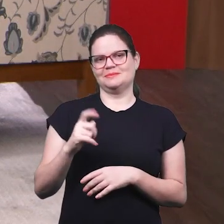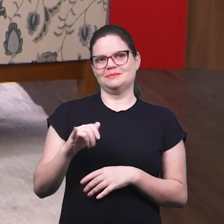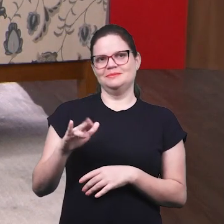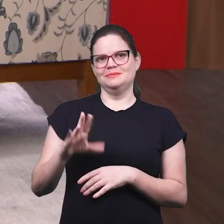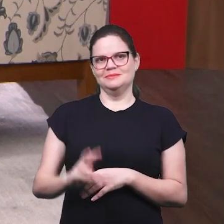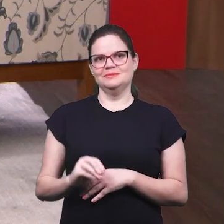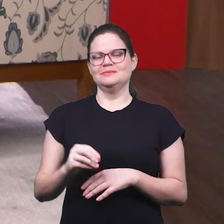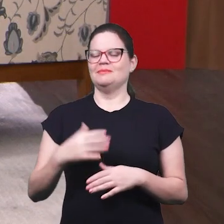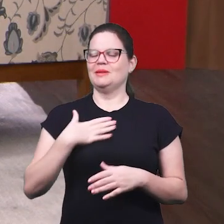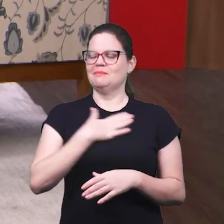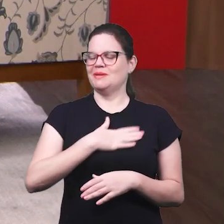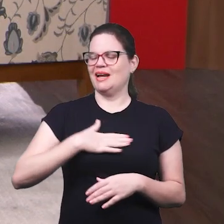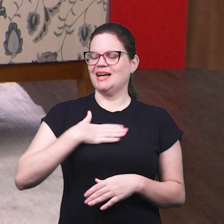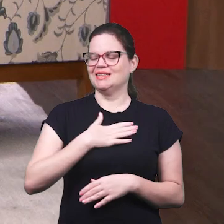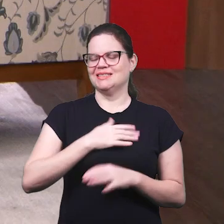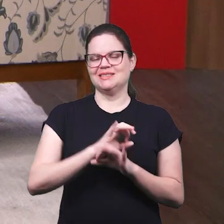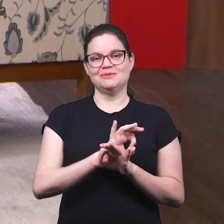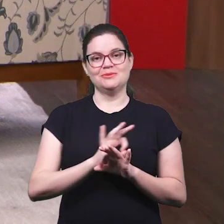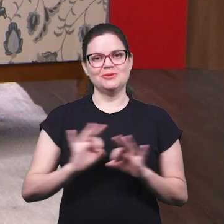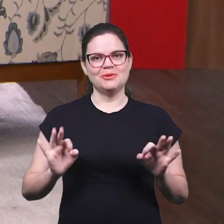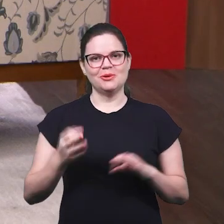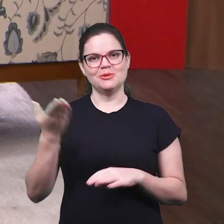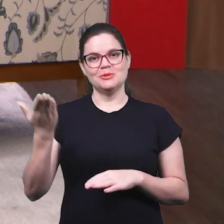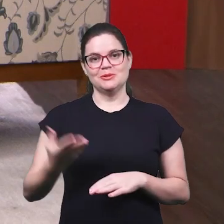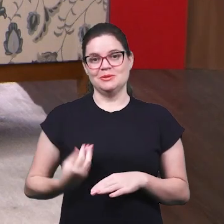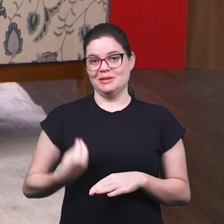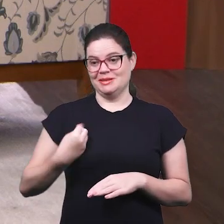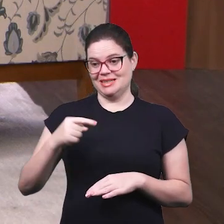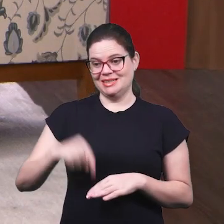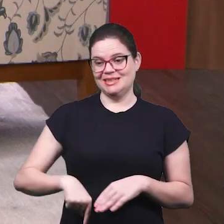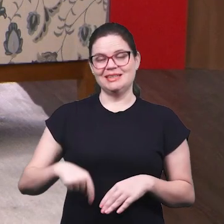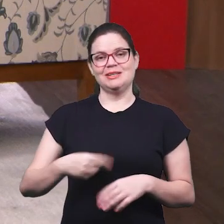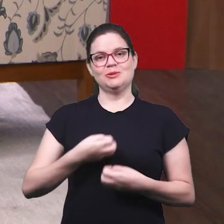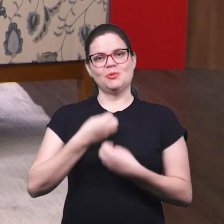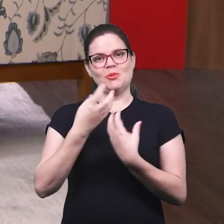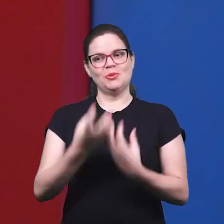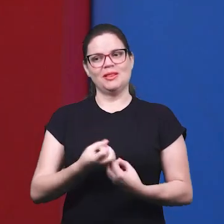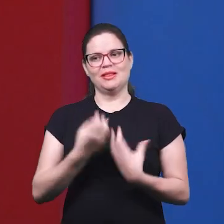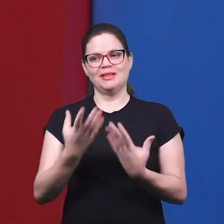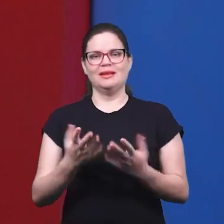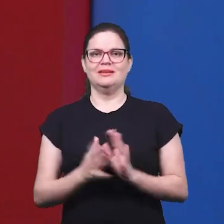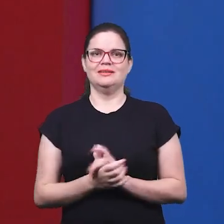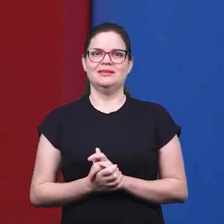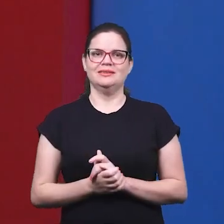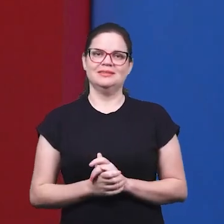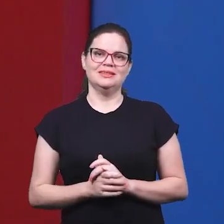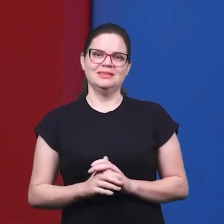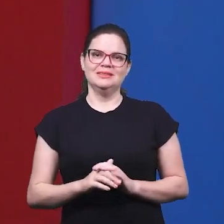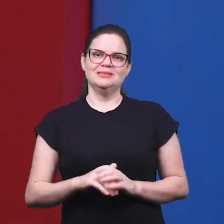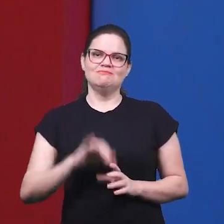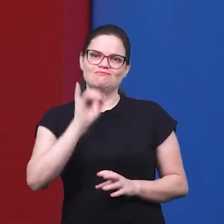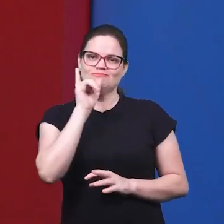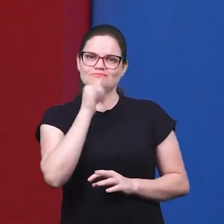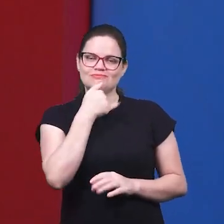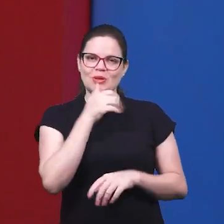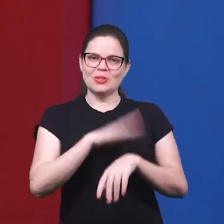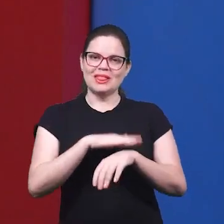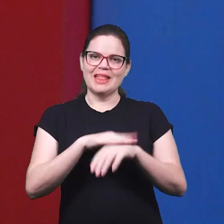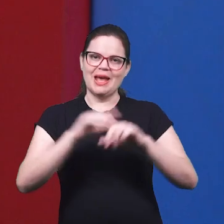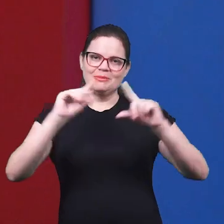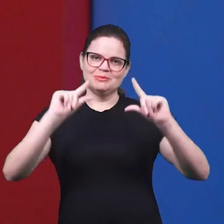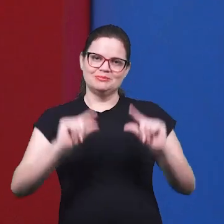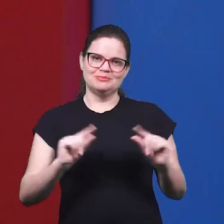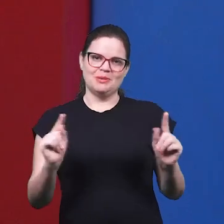não, amigo. Olha, um prazer imenso tê-lo aqui conosco. Pena que o nosso tempo